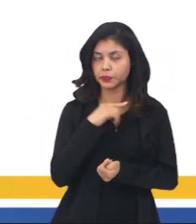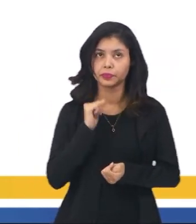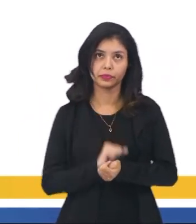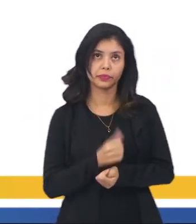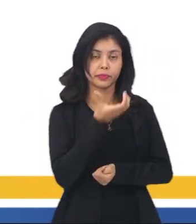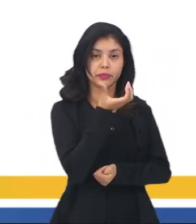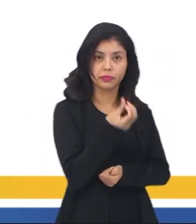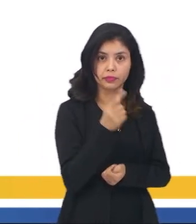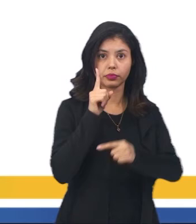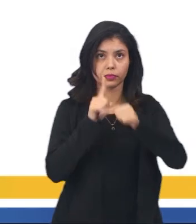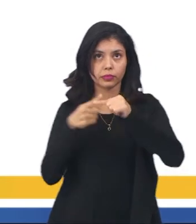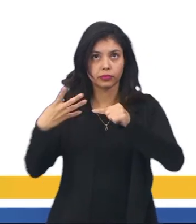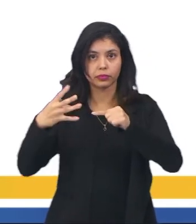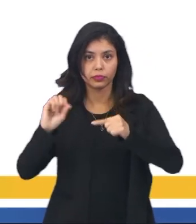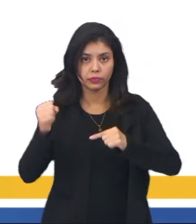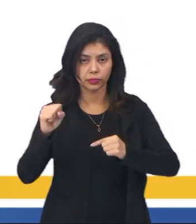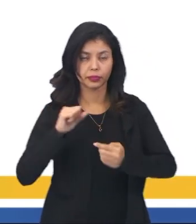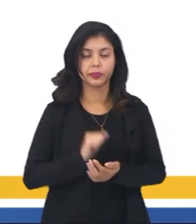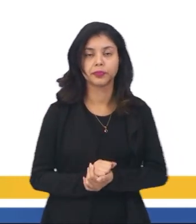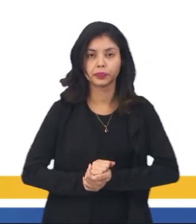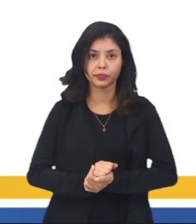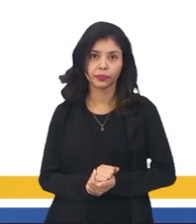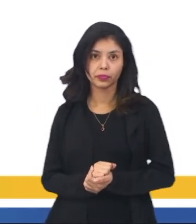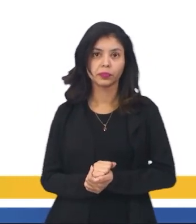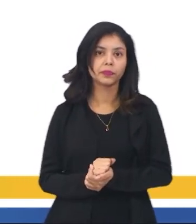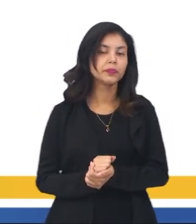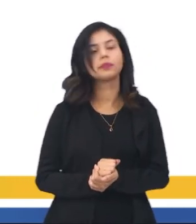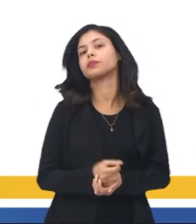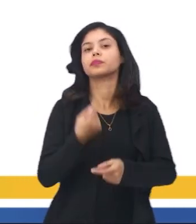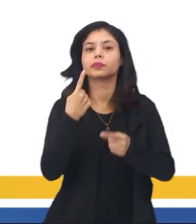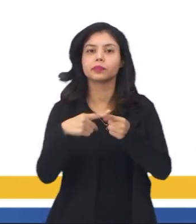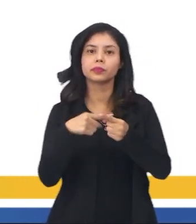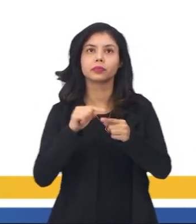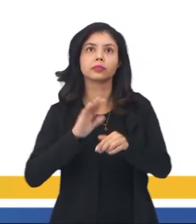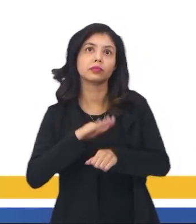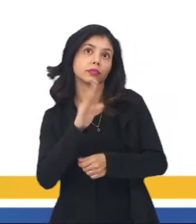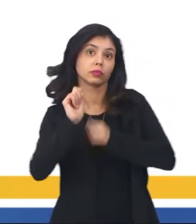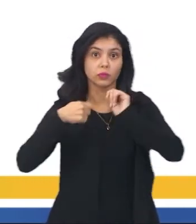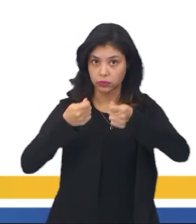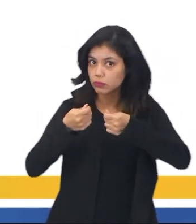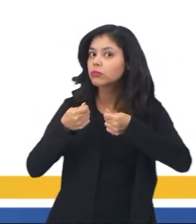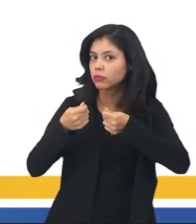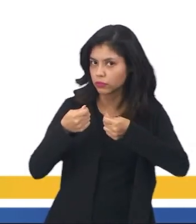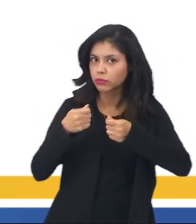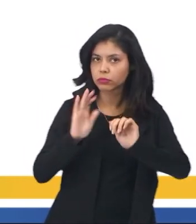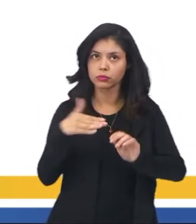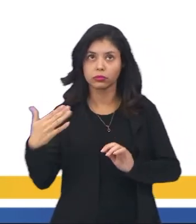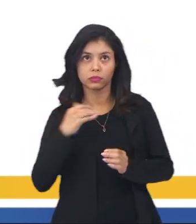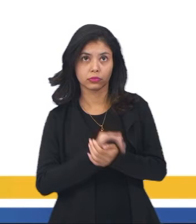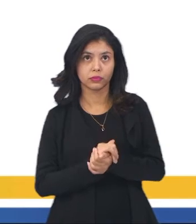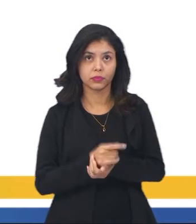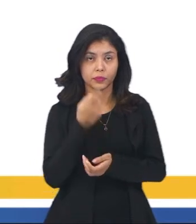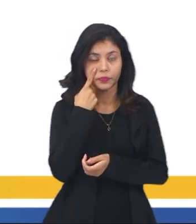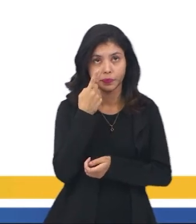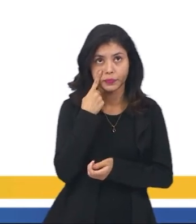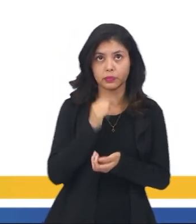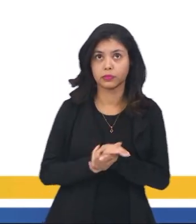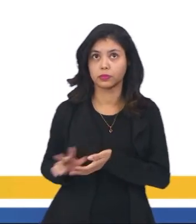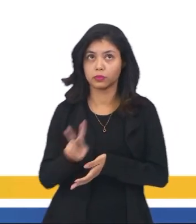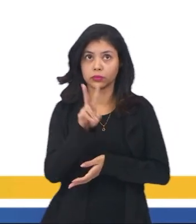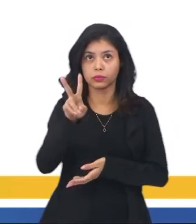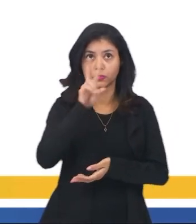né, 16 mais 48. Né? Por que é mais? Devido ao jogo de sinais. E quando você adicionar, você vai obter o valor